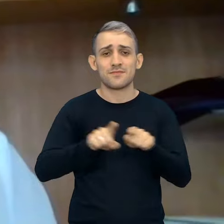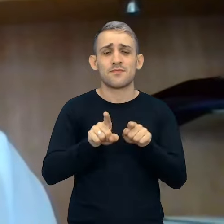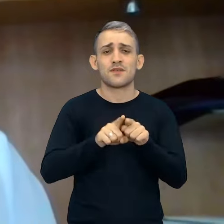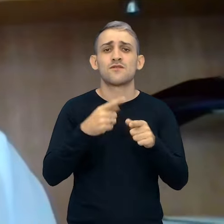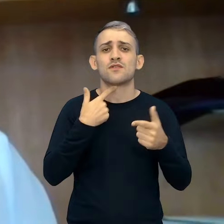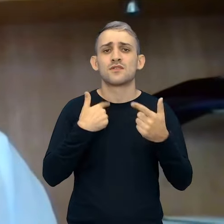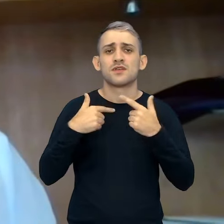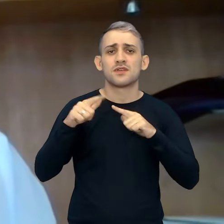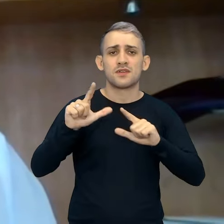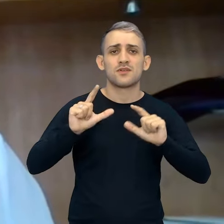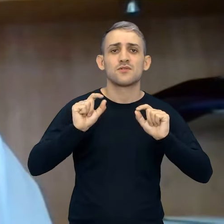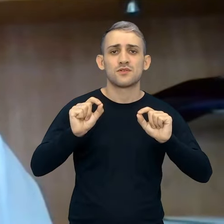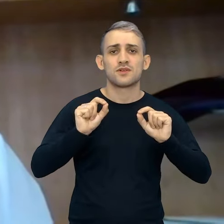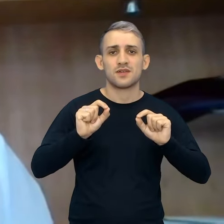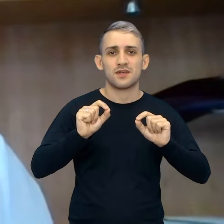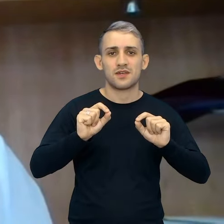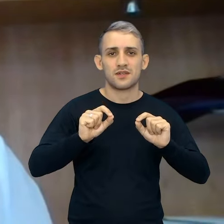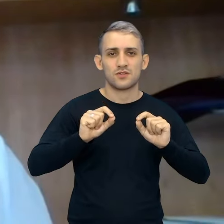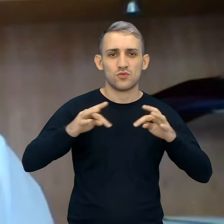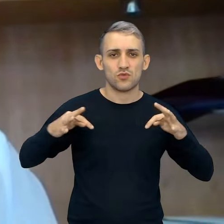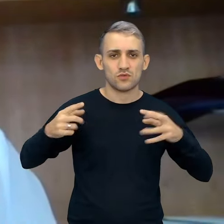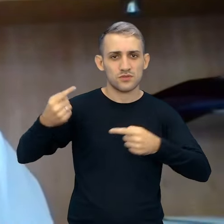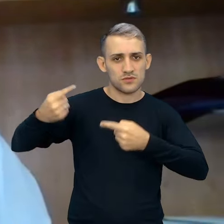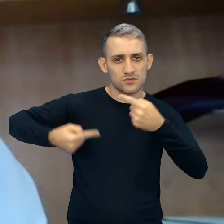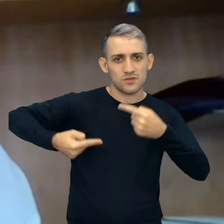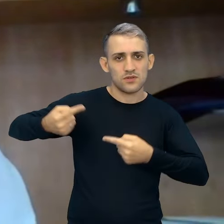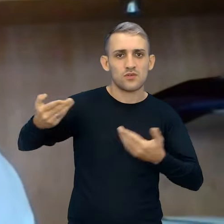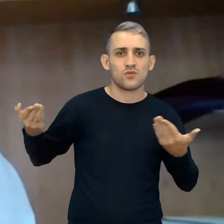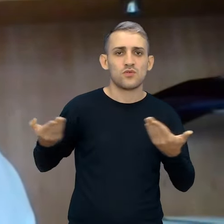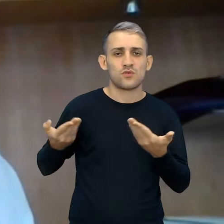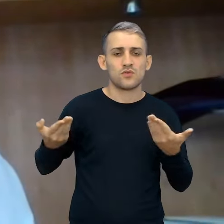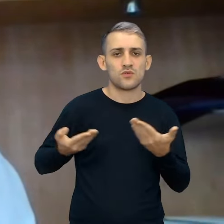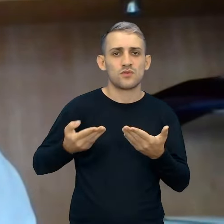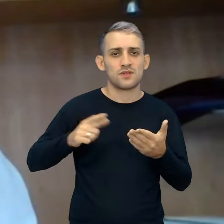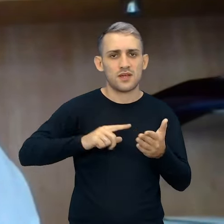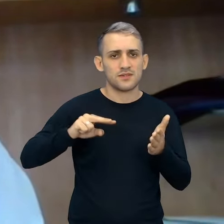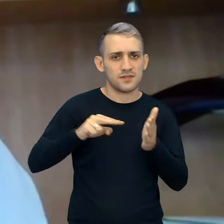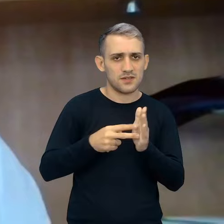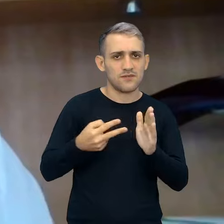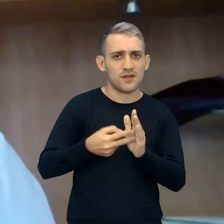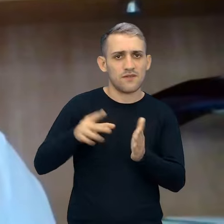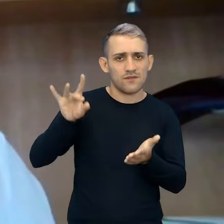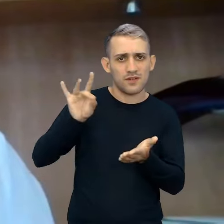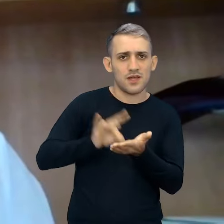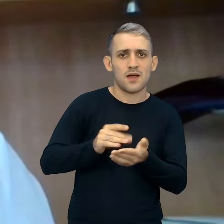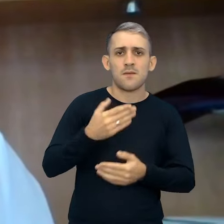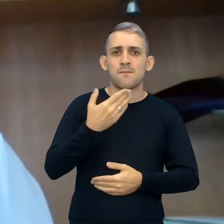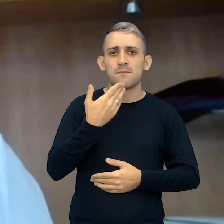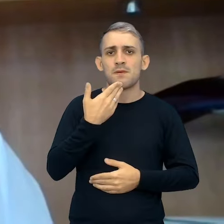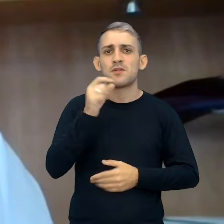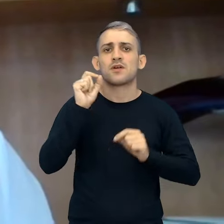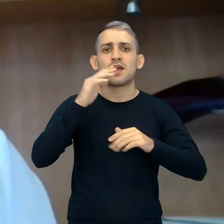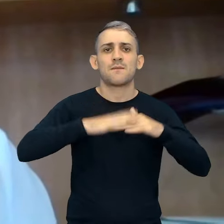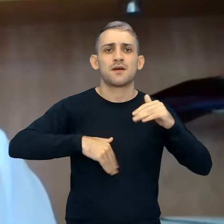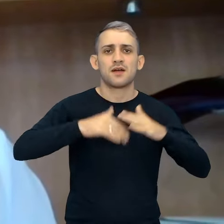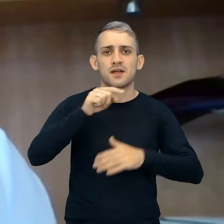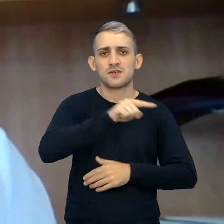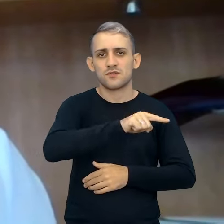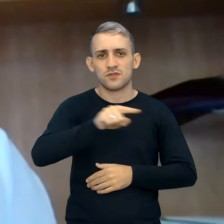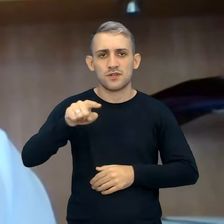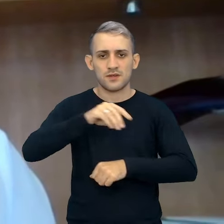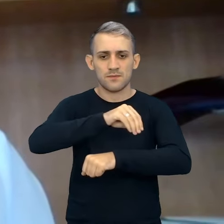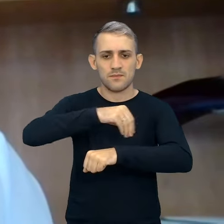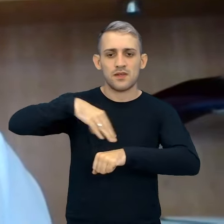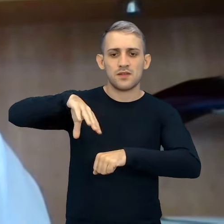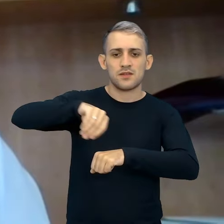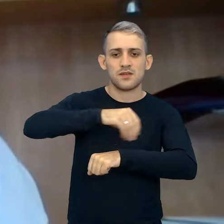é esse, que essa pauta, que essa discussão de hoje seja realmente significativa para melhorar as práticas de vocês como mediadores